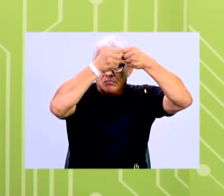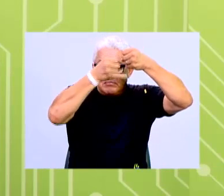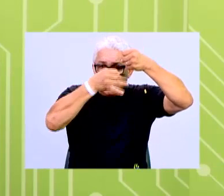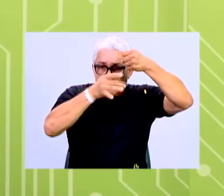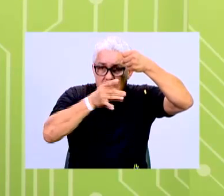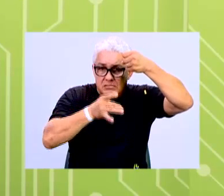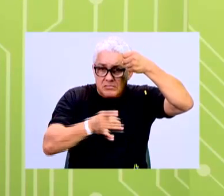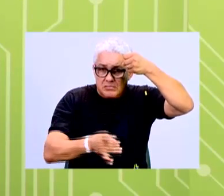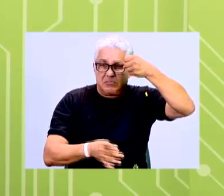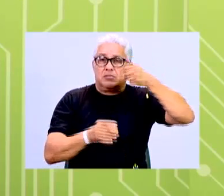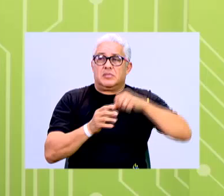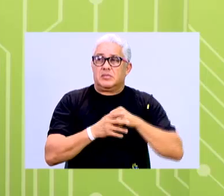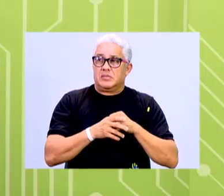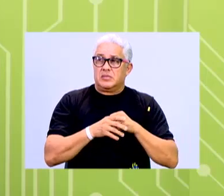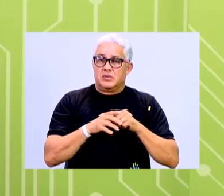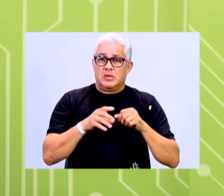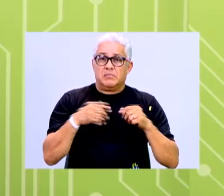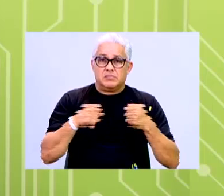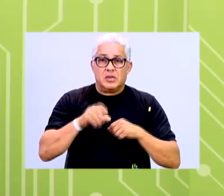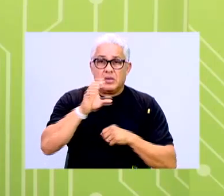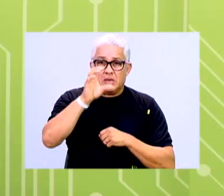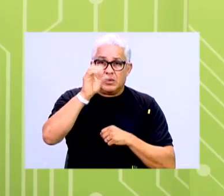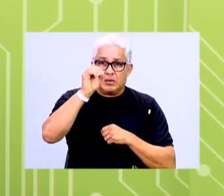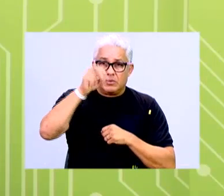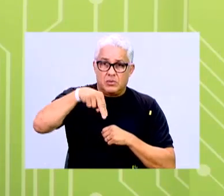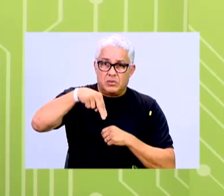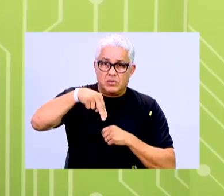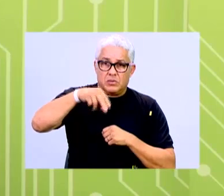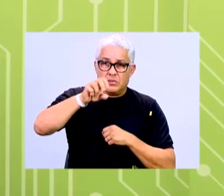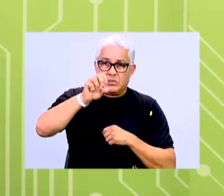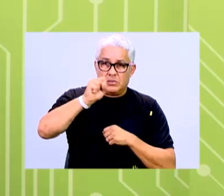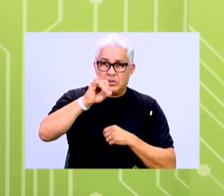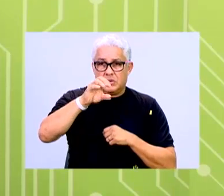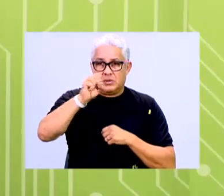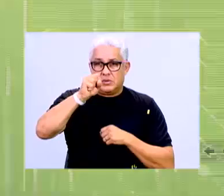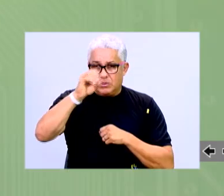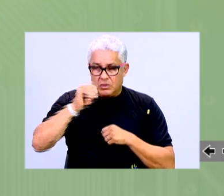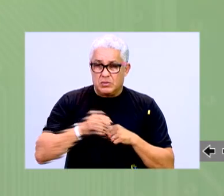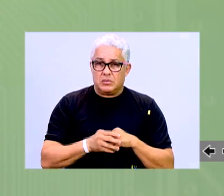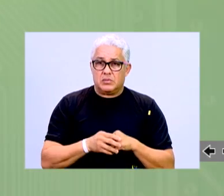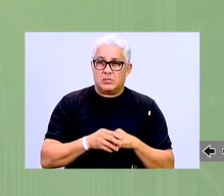Mas ele por si só deve ser conciso, objetivo, direto.